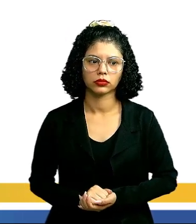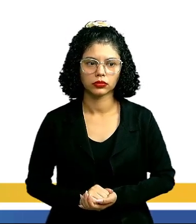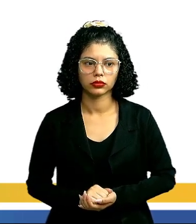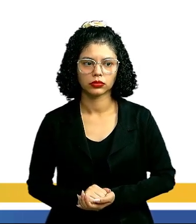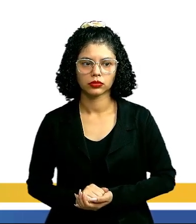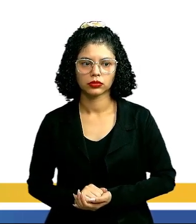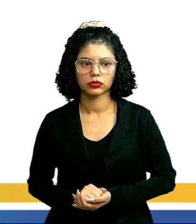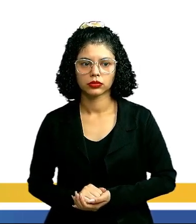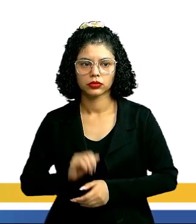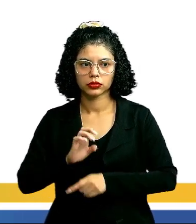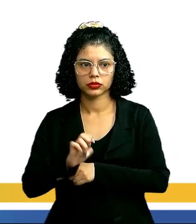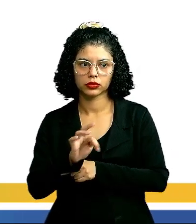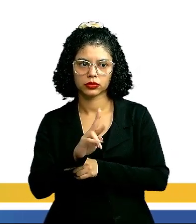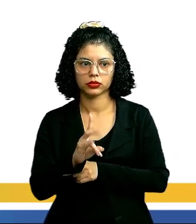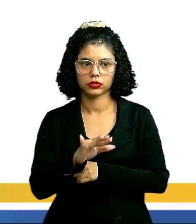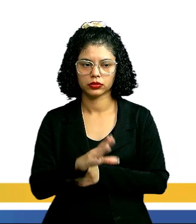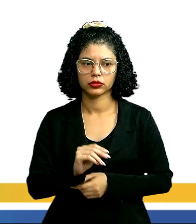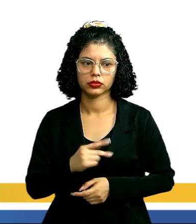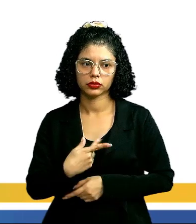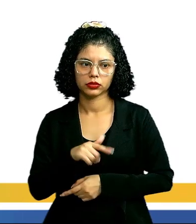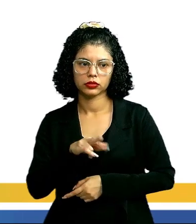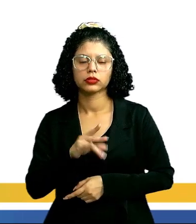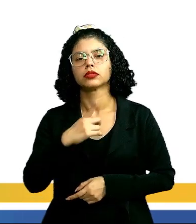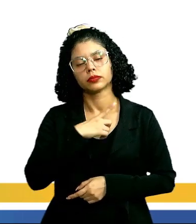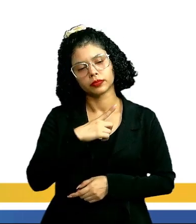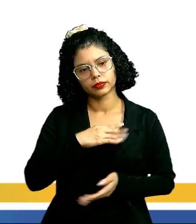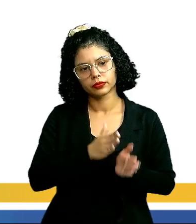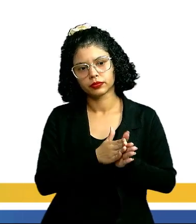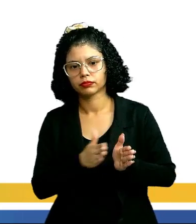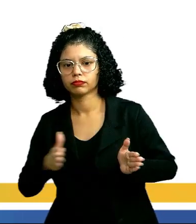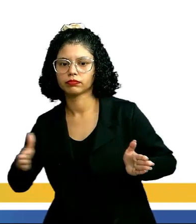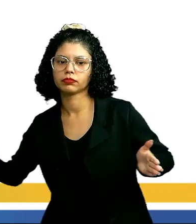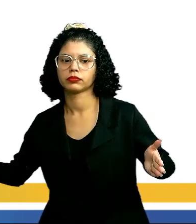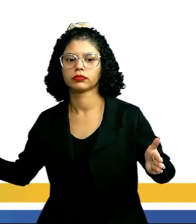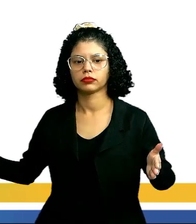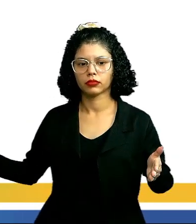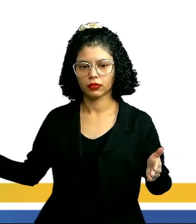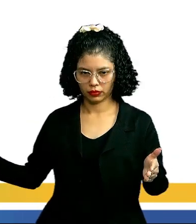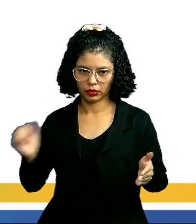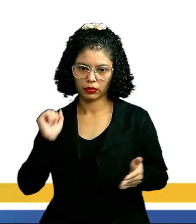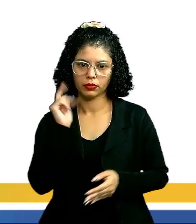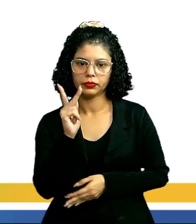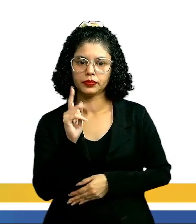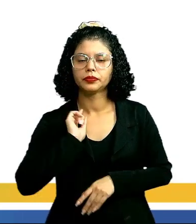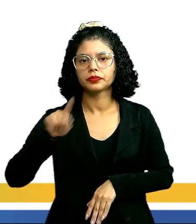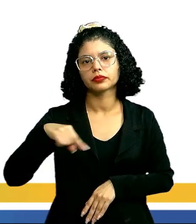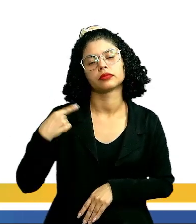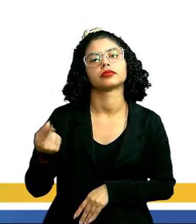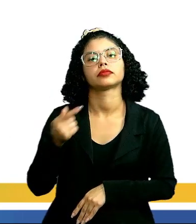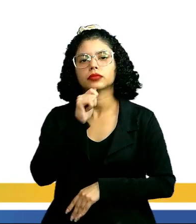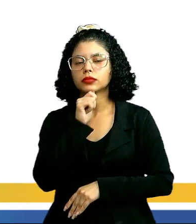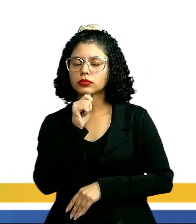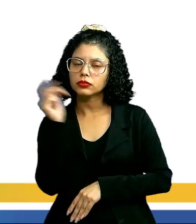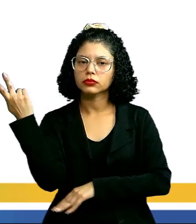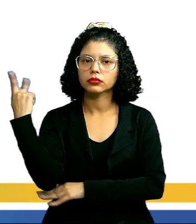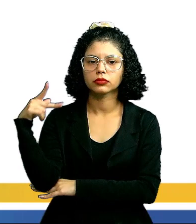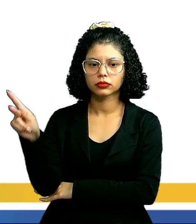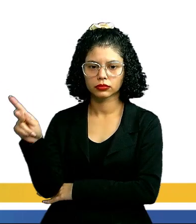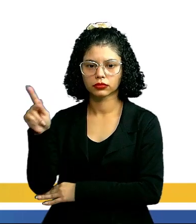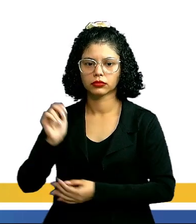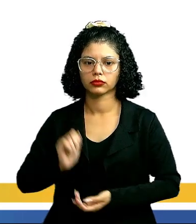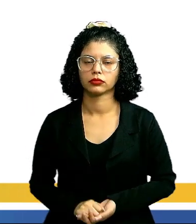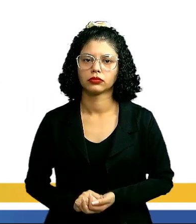os eutérios, os placentários, têm uma gestação mais longa, ok? E aí depois tem o